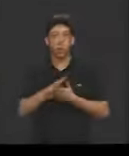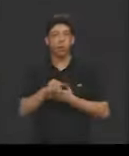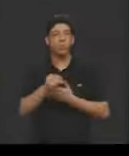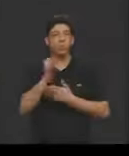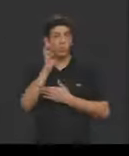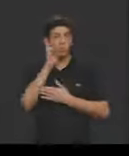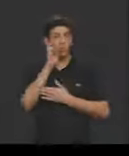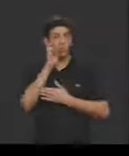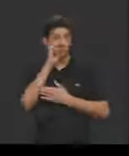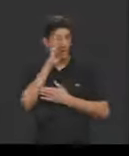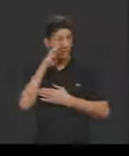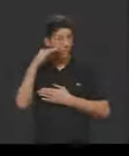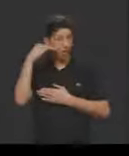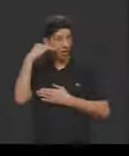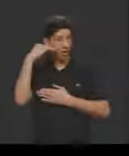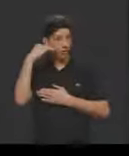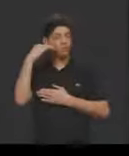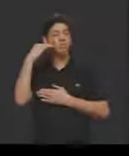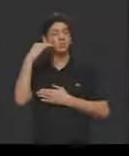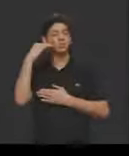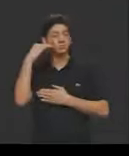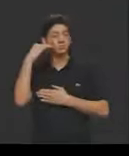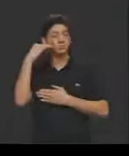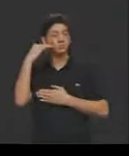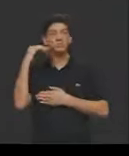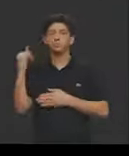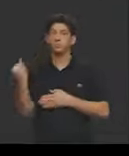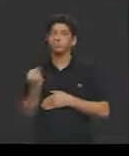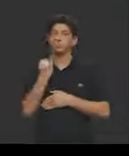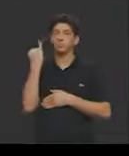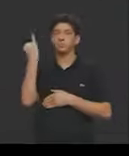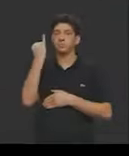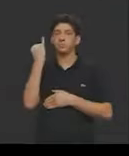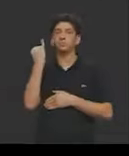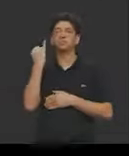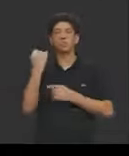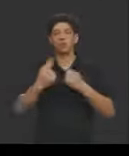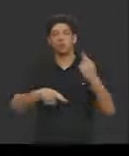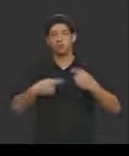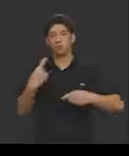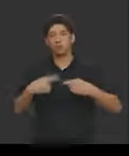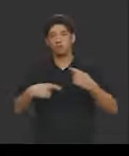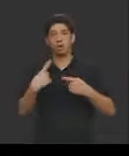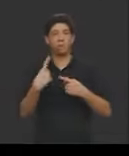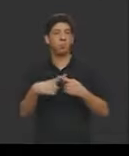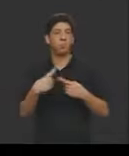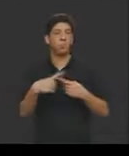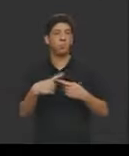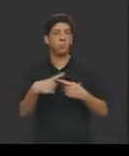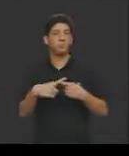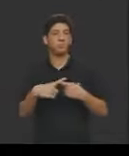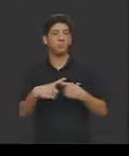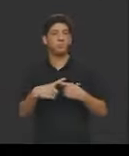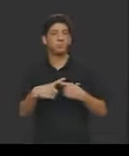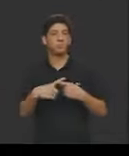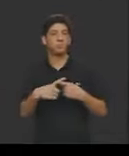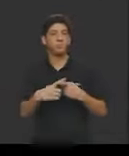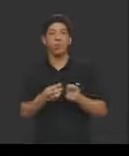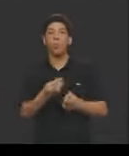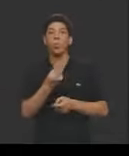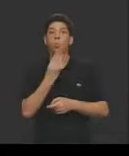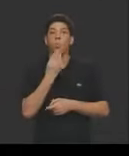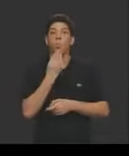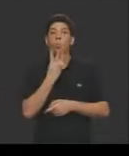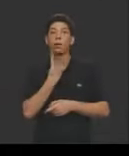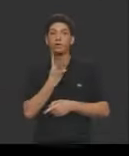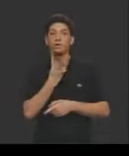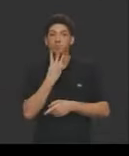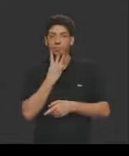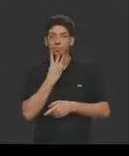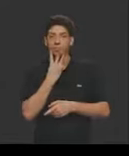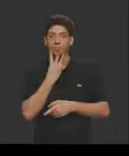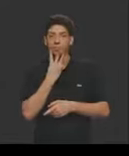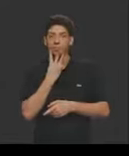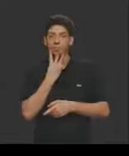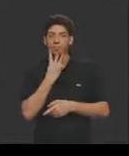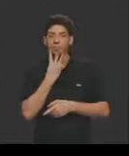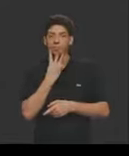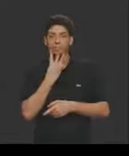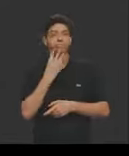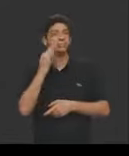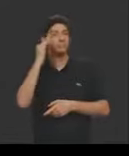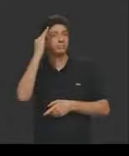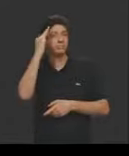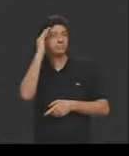política que ele fez é fundamental para essa discussão né porque o Max Vibe ele vai em